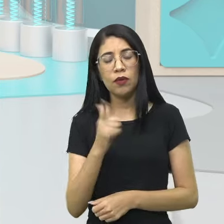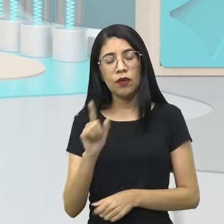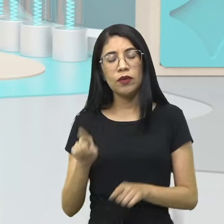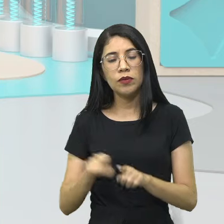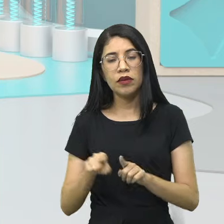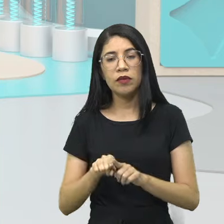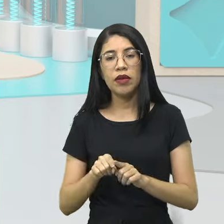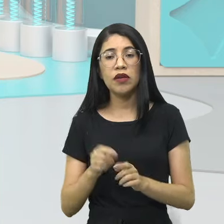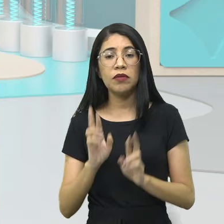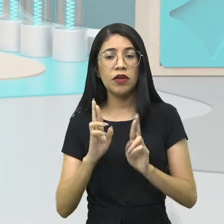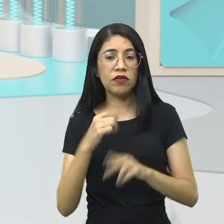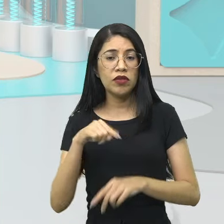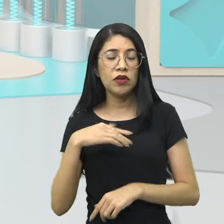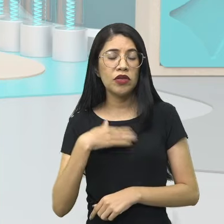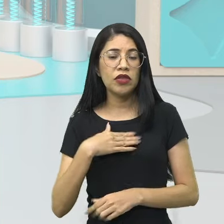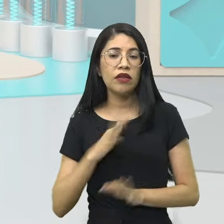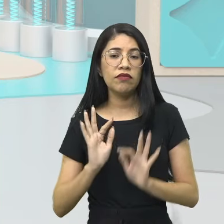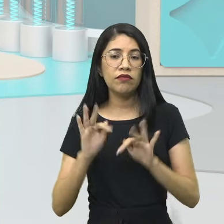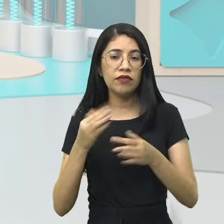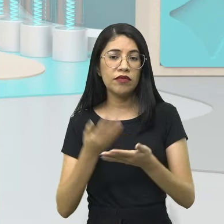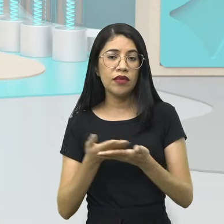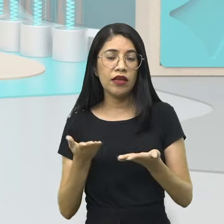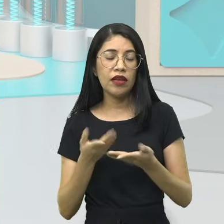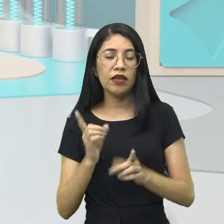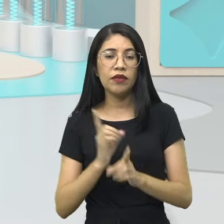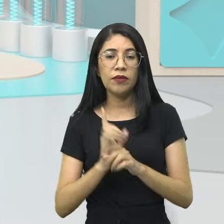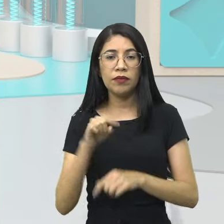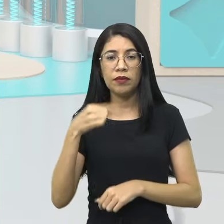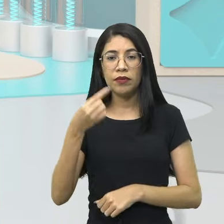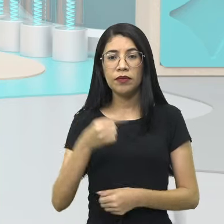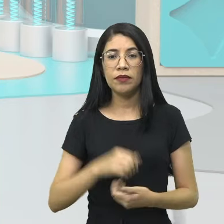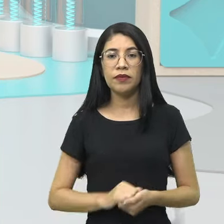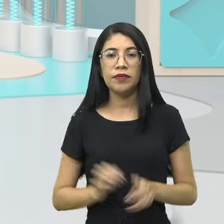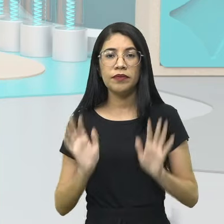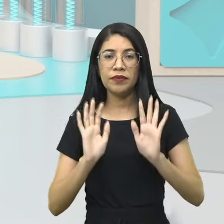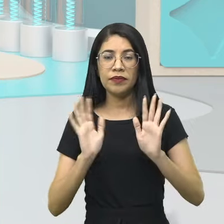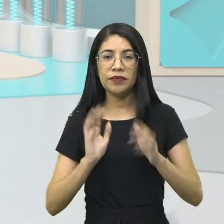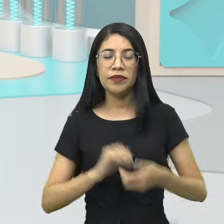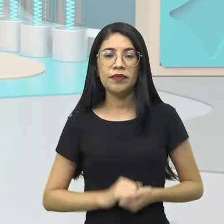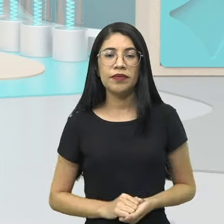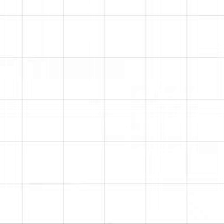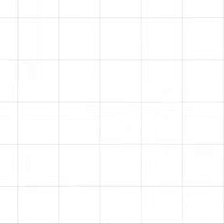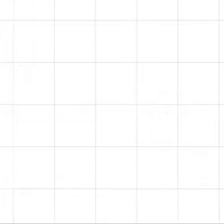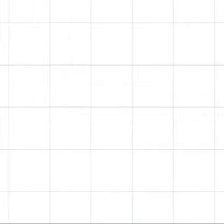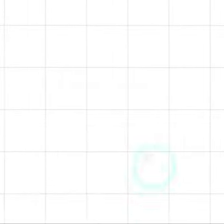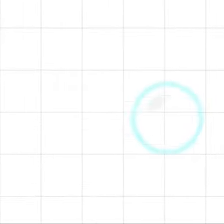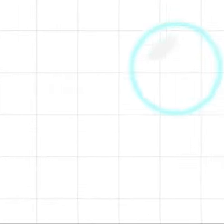vocês tenham gostado dessa aula. Eu vou ficando por aqui e a gente volta numa próxima oportunidade. Até lá!